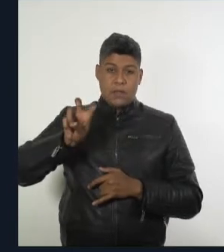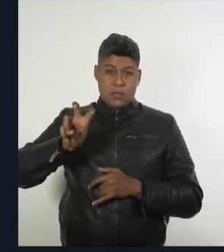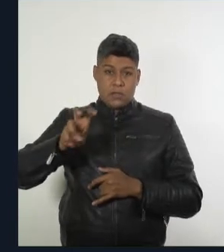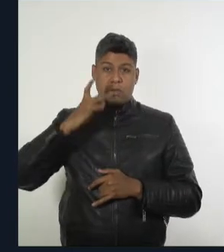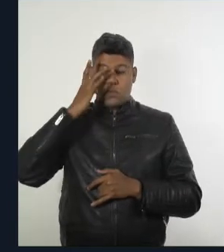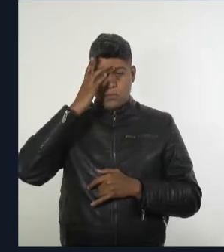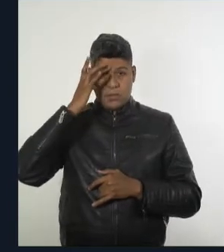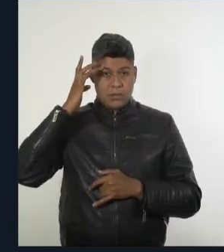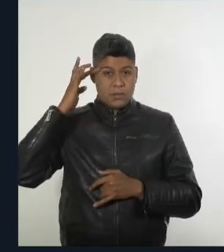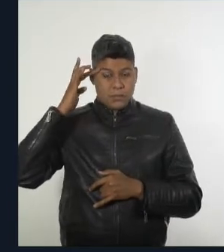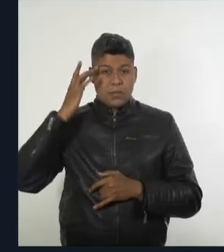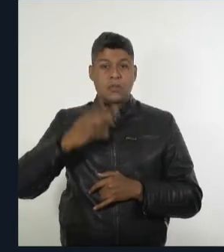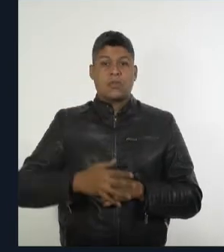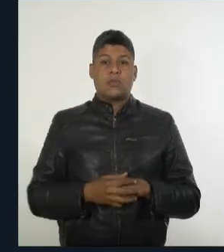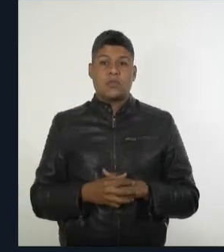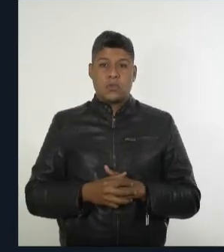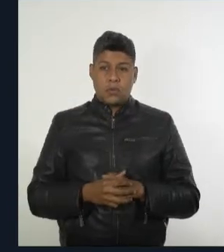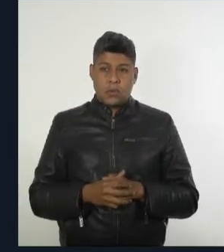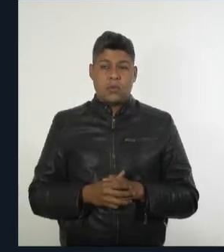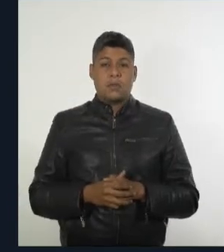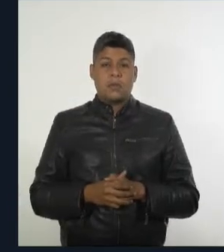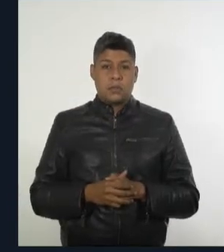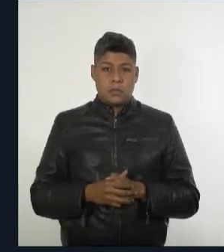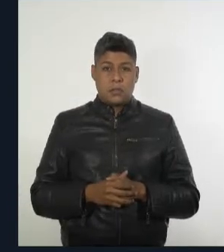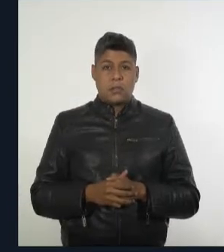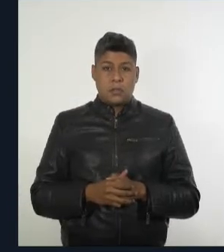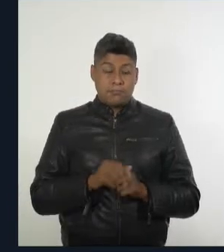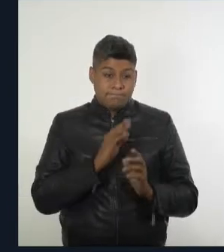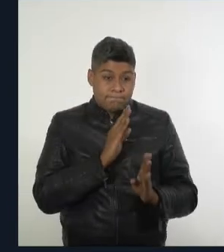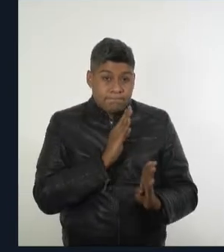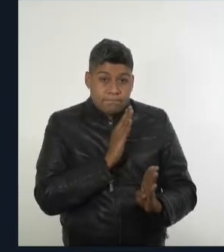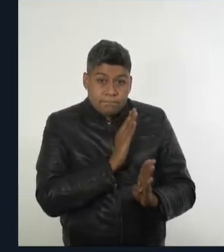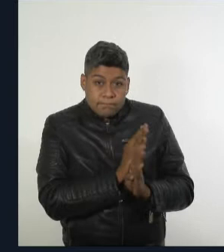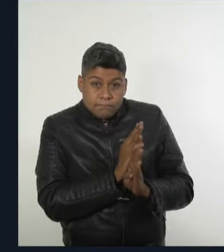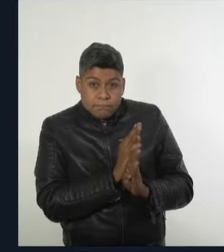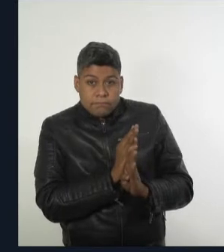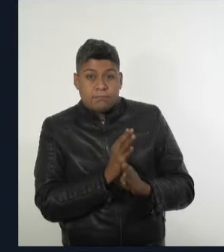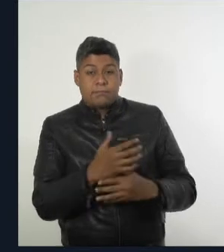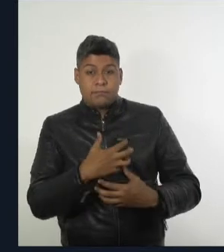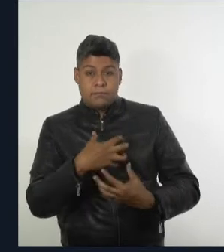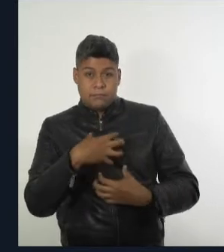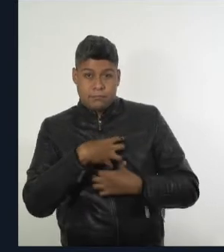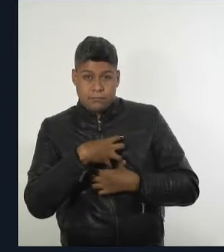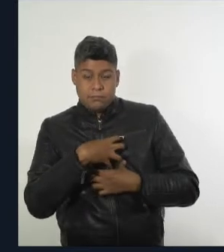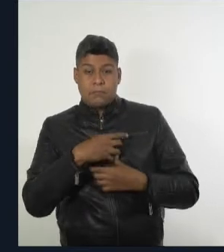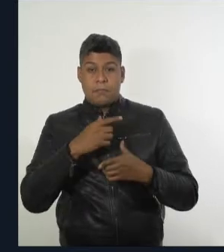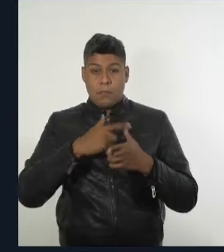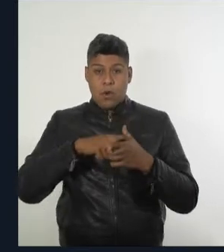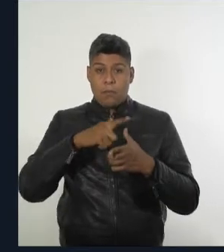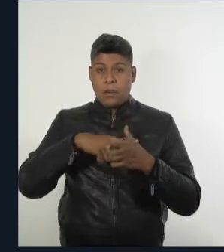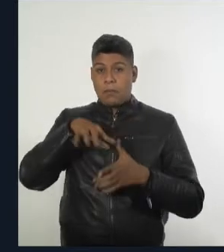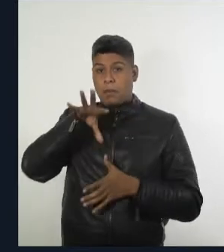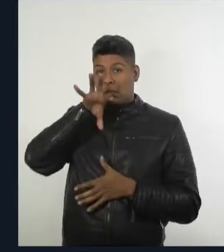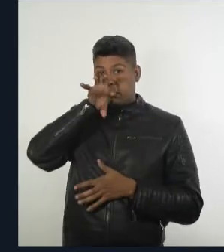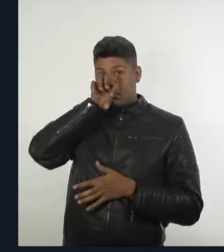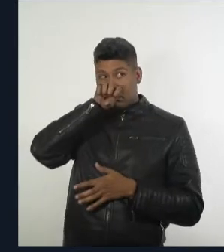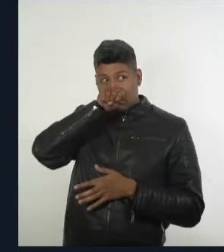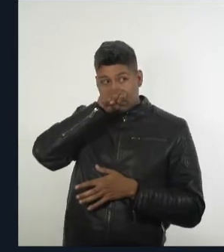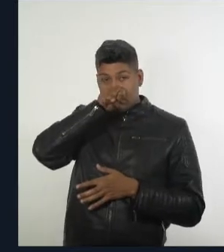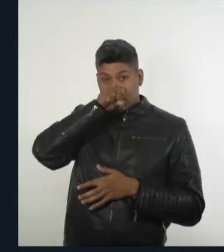para as pessoas que forem identificadas como sintomáticas respiratórias e